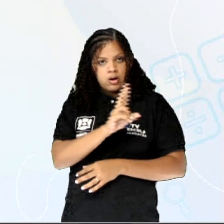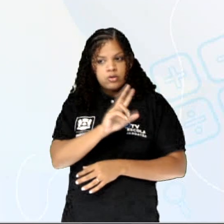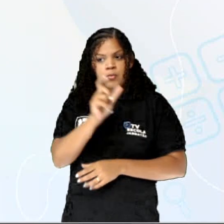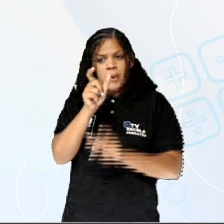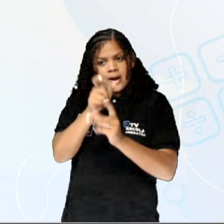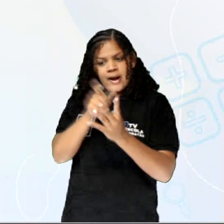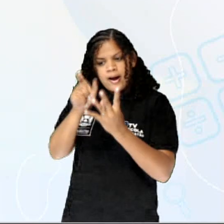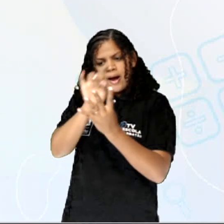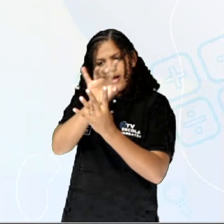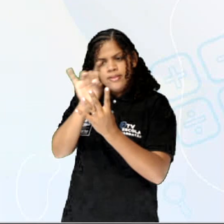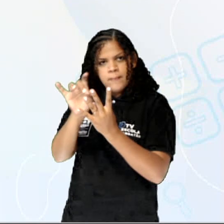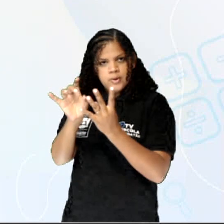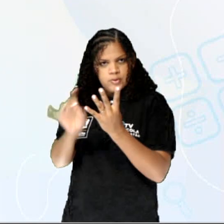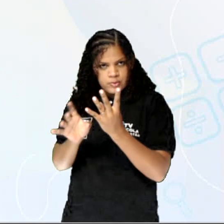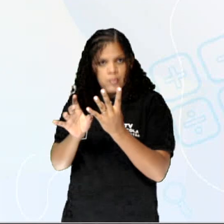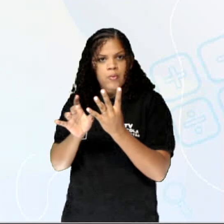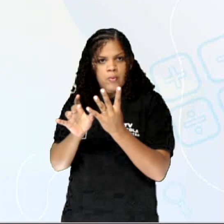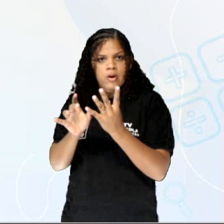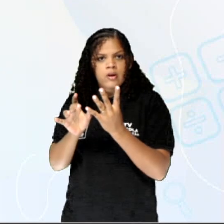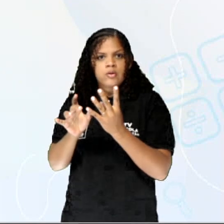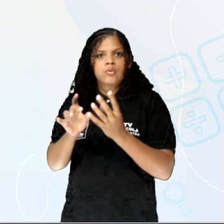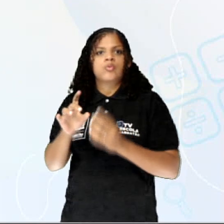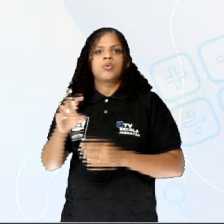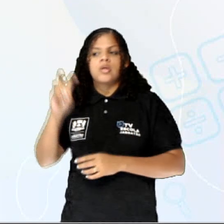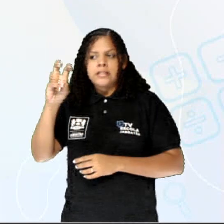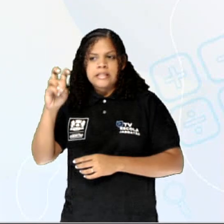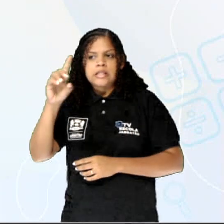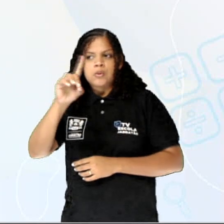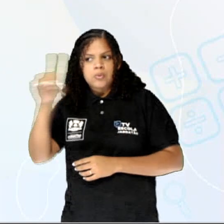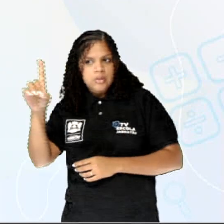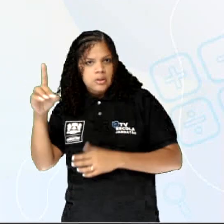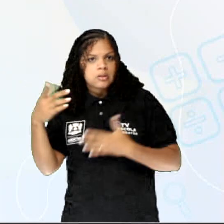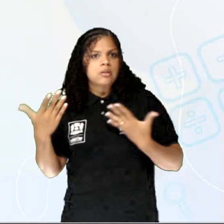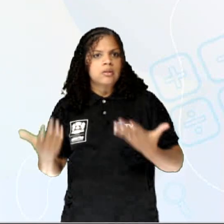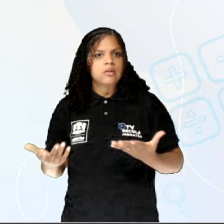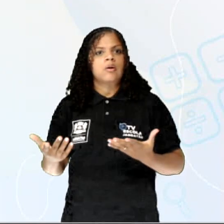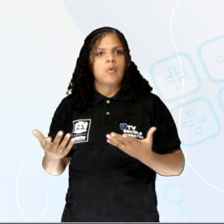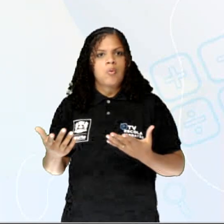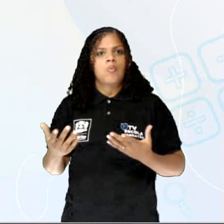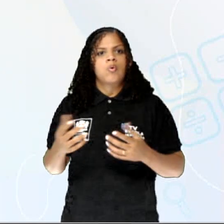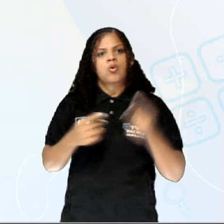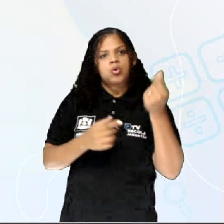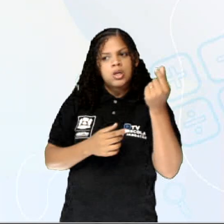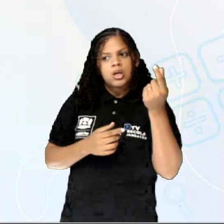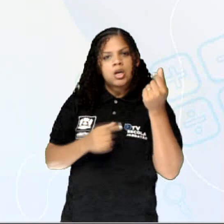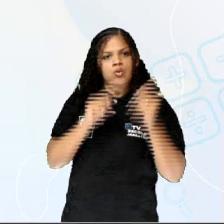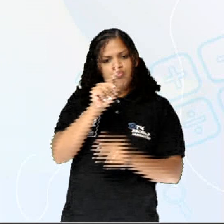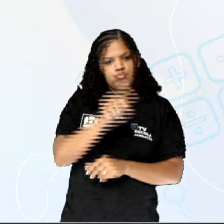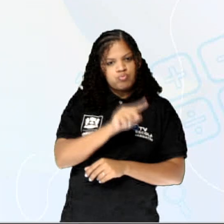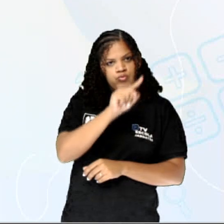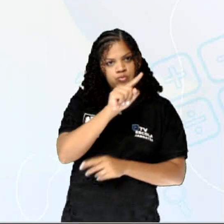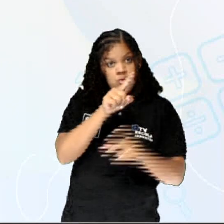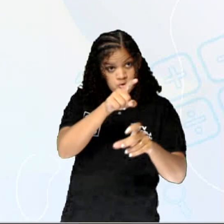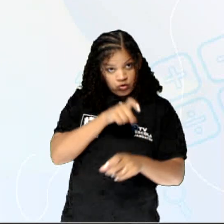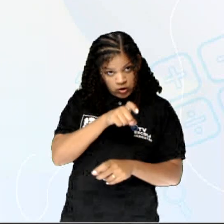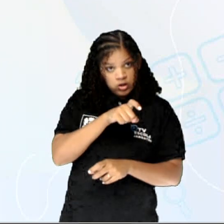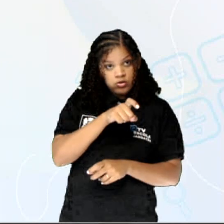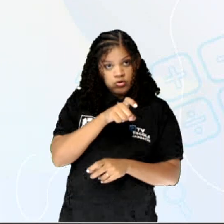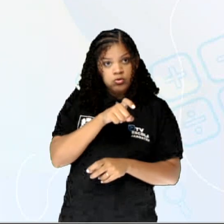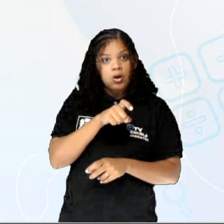certo? E por isso a gente precisa ter muita atenção nessas questões, então acompanha comigo aí. Uma pousada cobra R$ 600 para 4